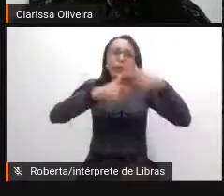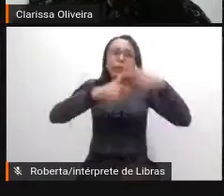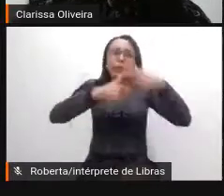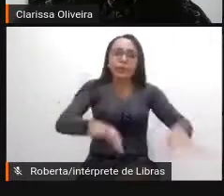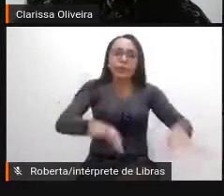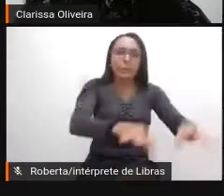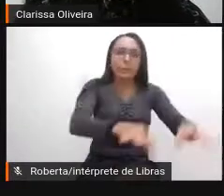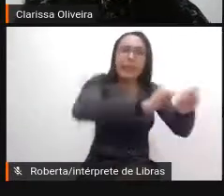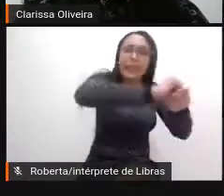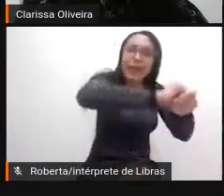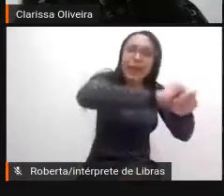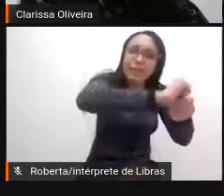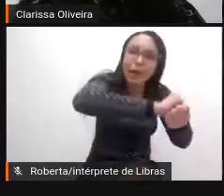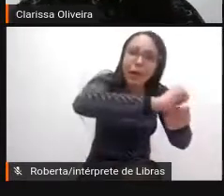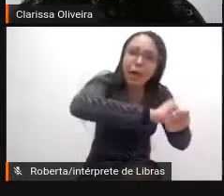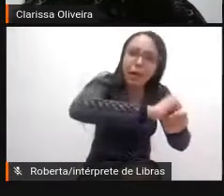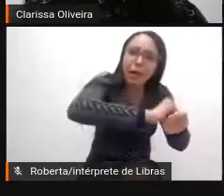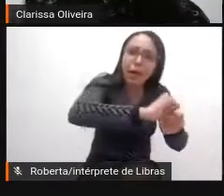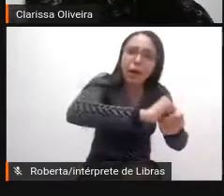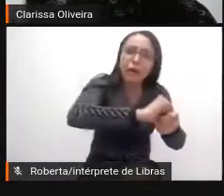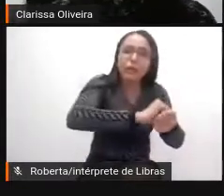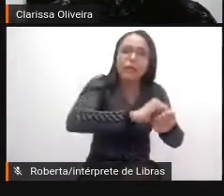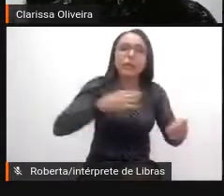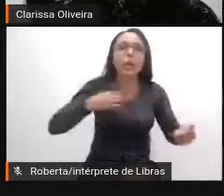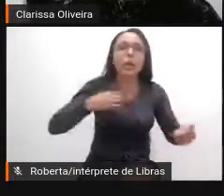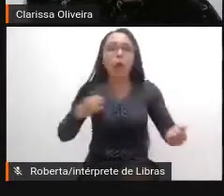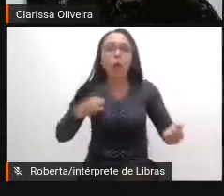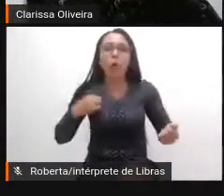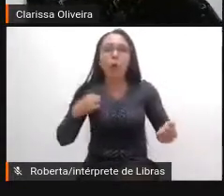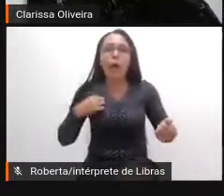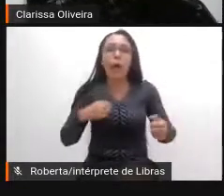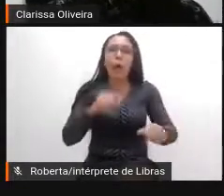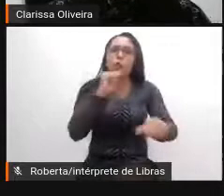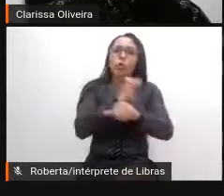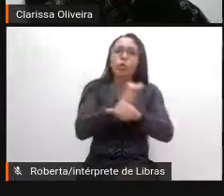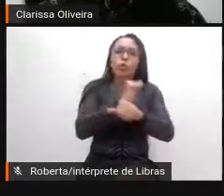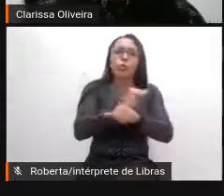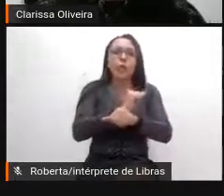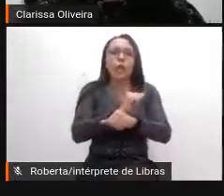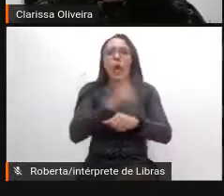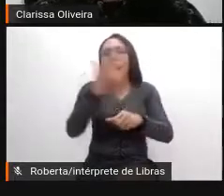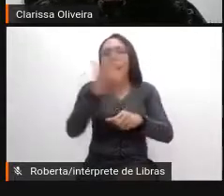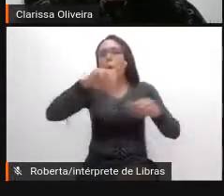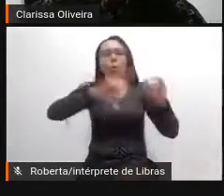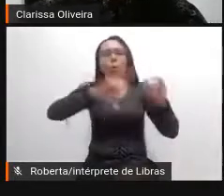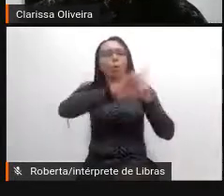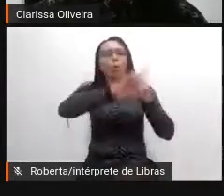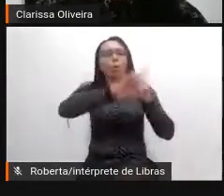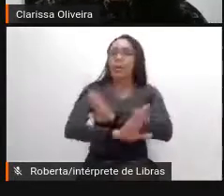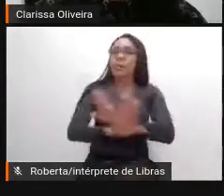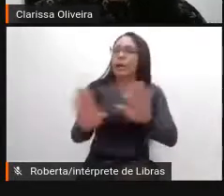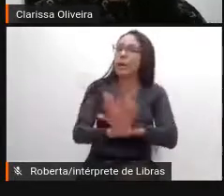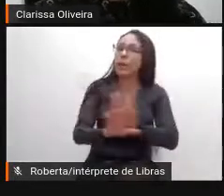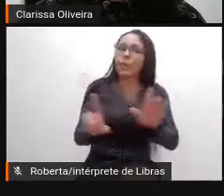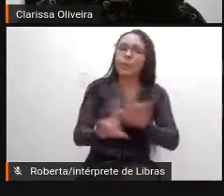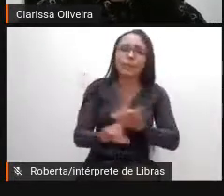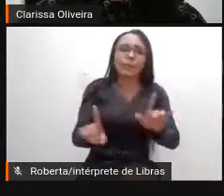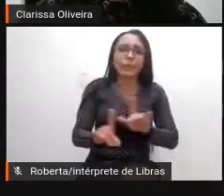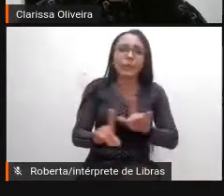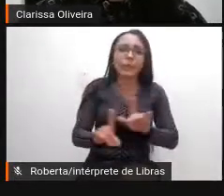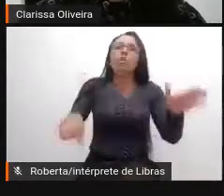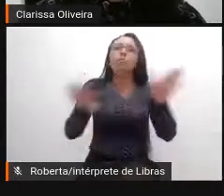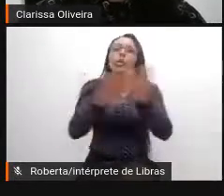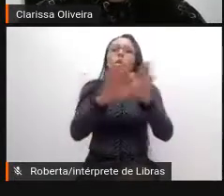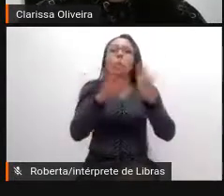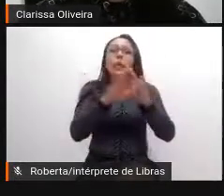O ideal é que você não espere para outro dia. Ah, eu vou deixar aqui, amanhã eu lavo. Não. Você chegou em casa, já vai